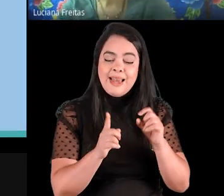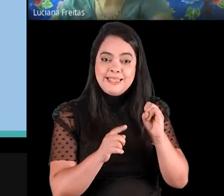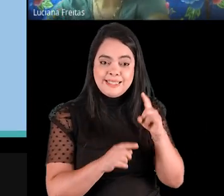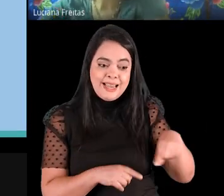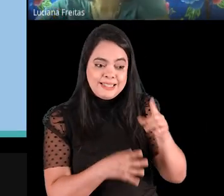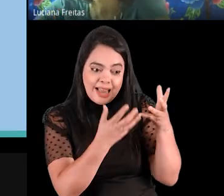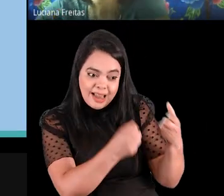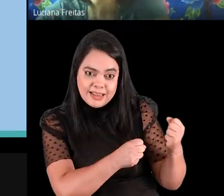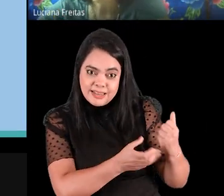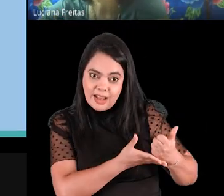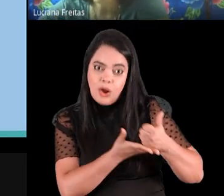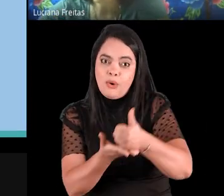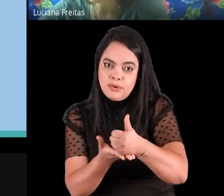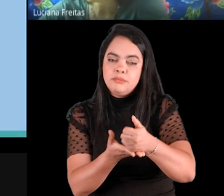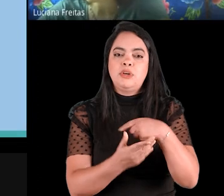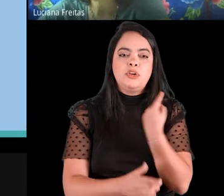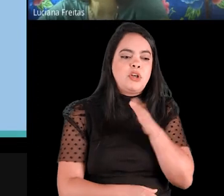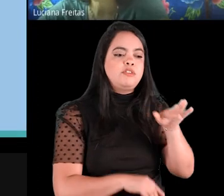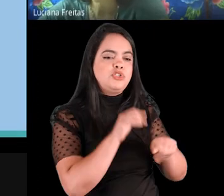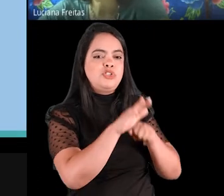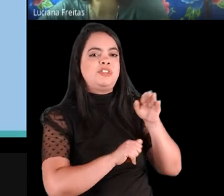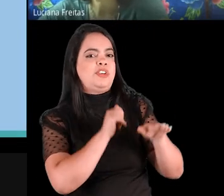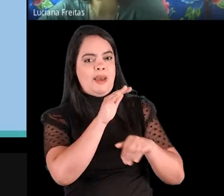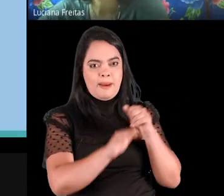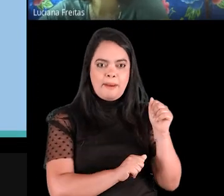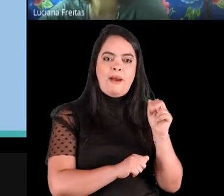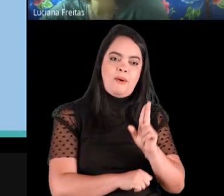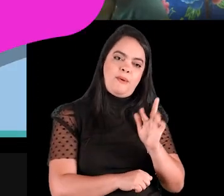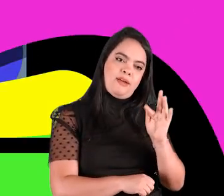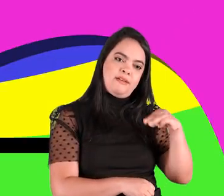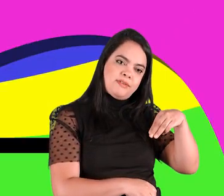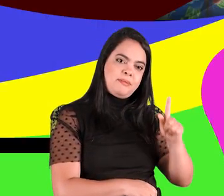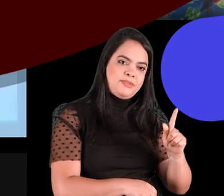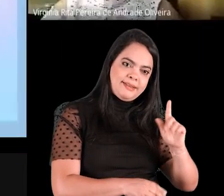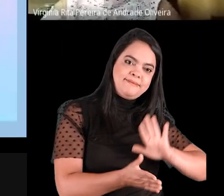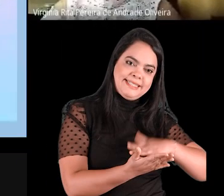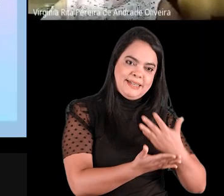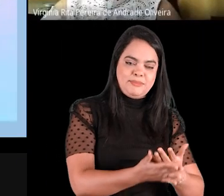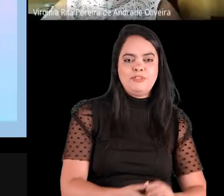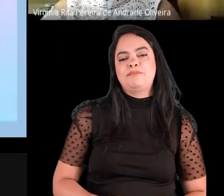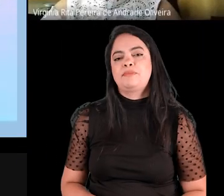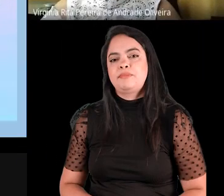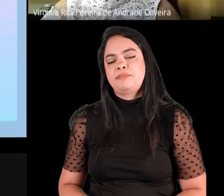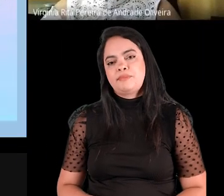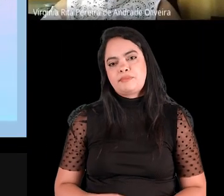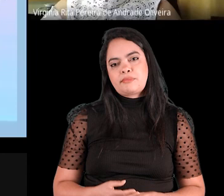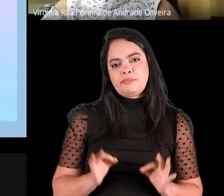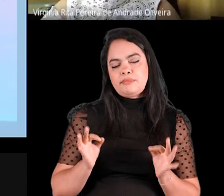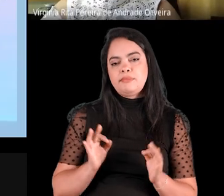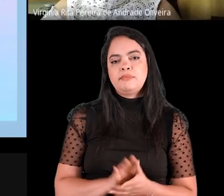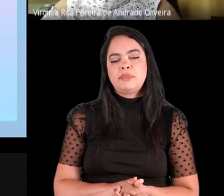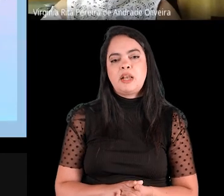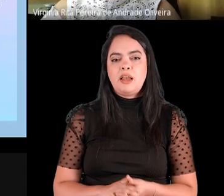pode acionar esse setor da UFMG, tá? Só por isso. Aí é um exemplo, né, foi até